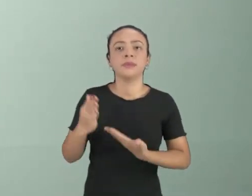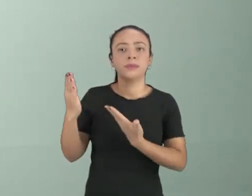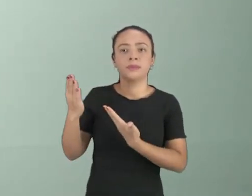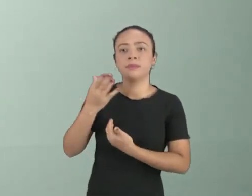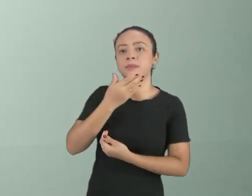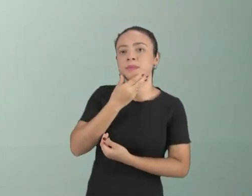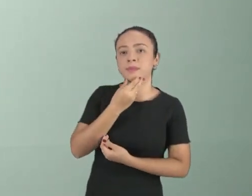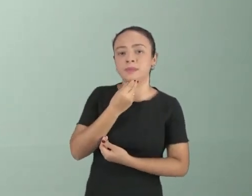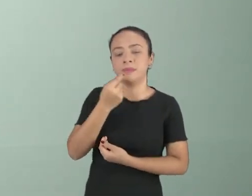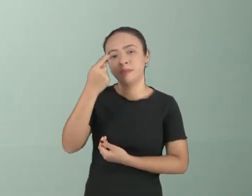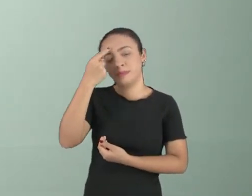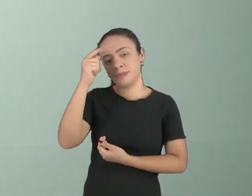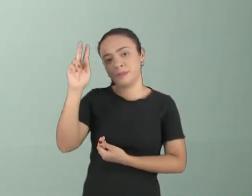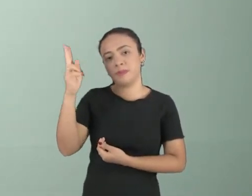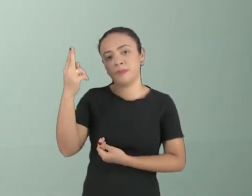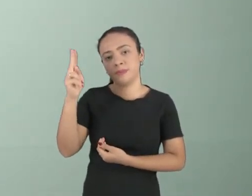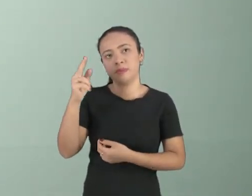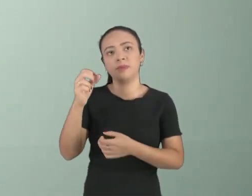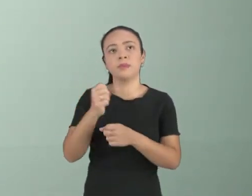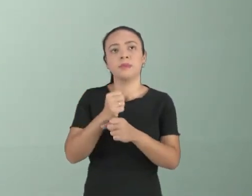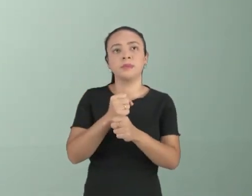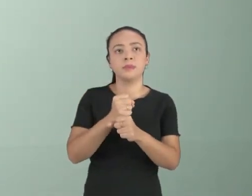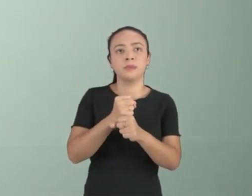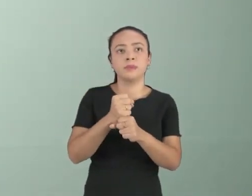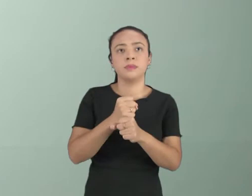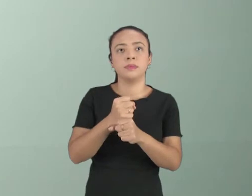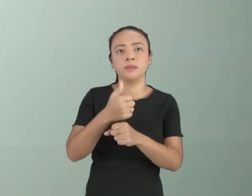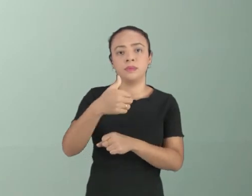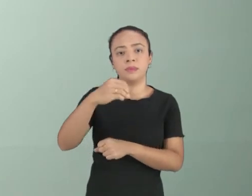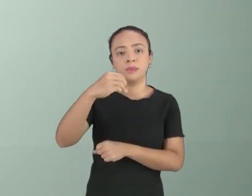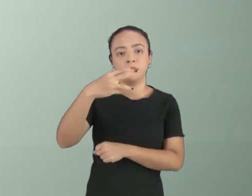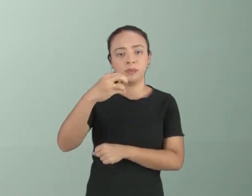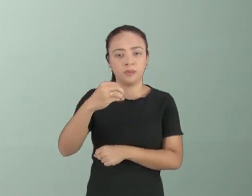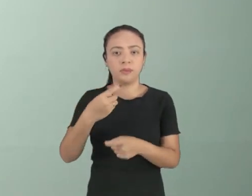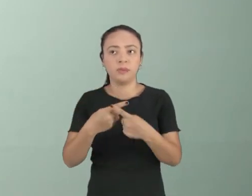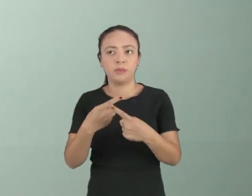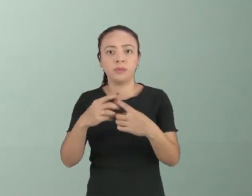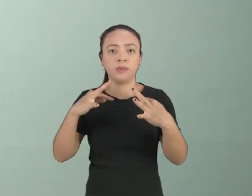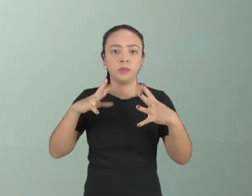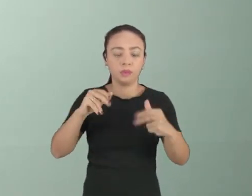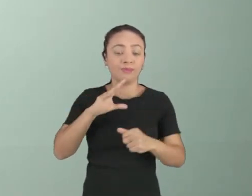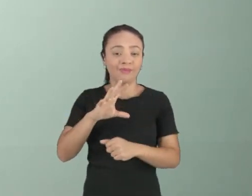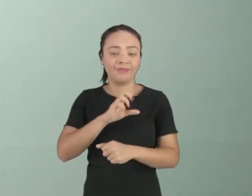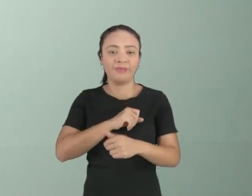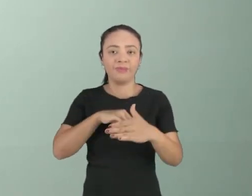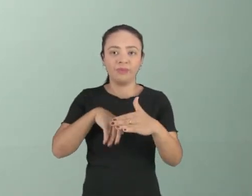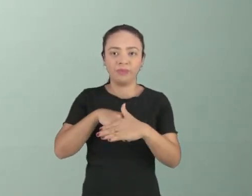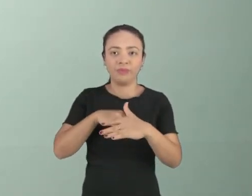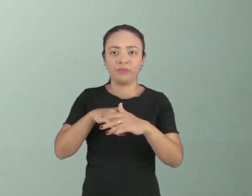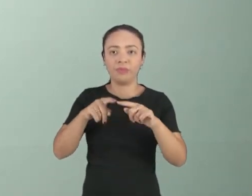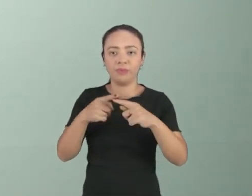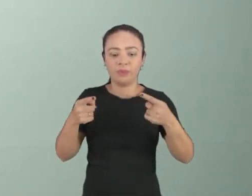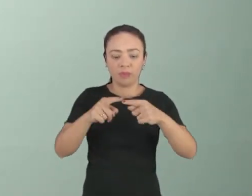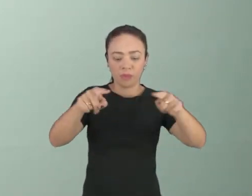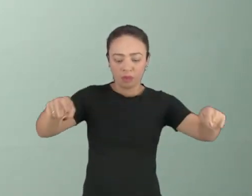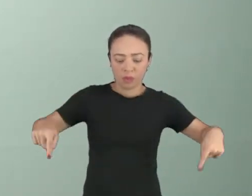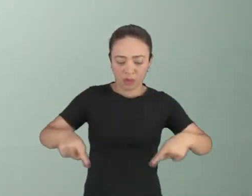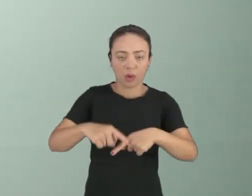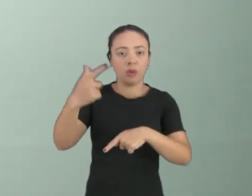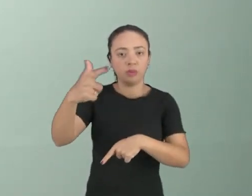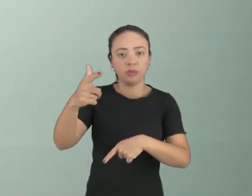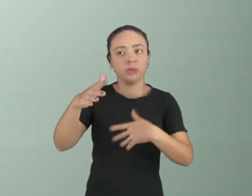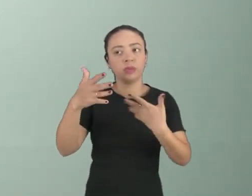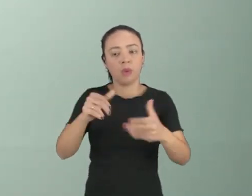Carlos Seriani criou no Uruguai, na década de 30, porque os uruguaios eram apaixonados pelo futebol, mas não tinha campo. Então, levaram o